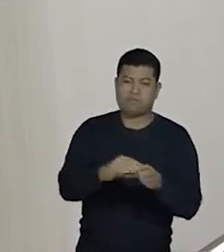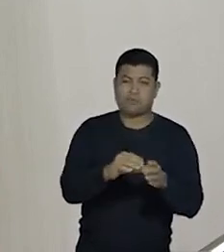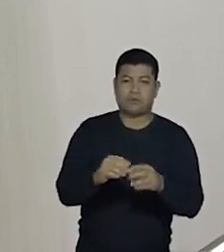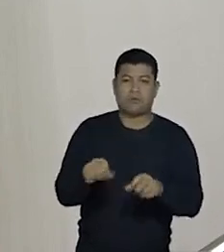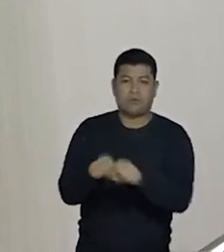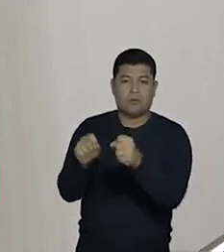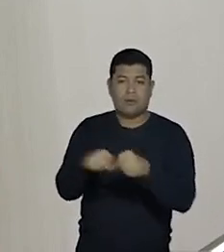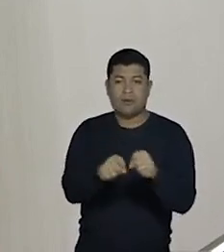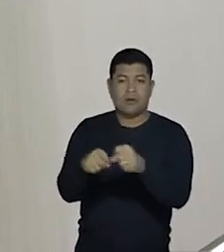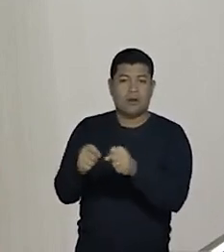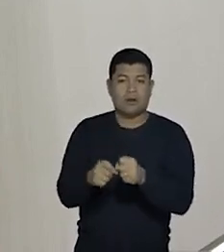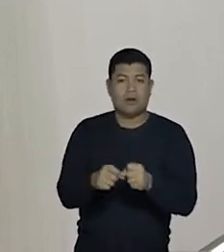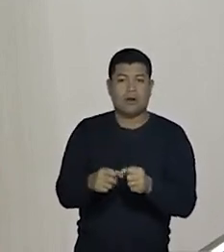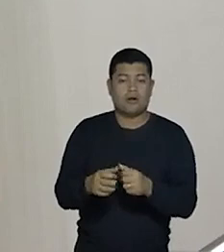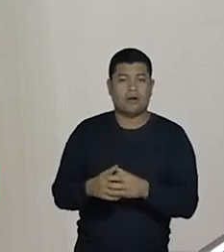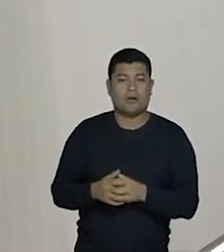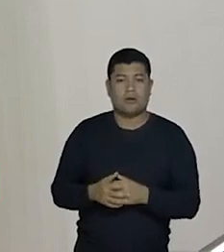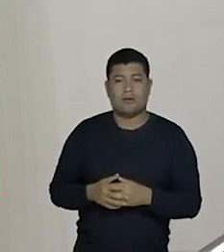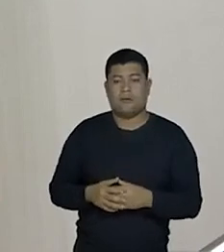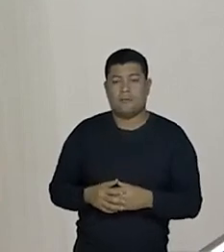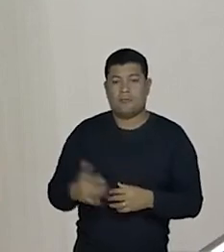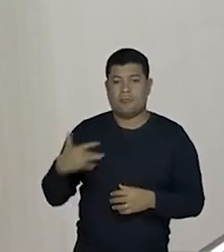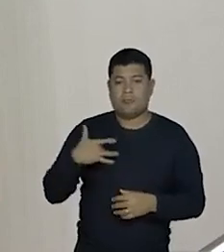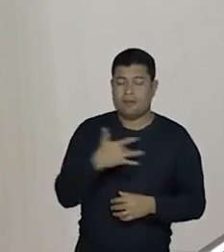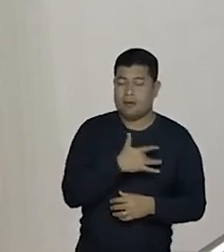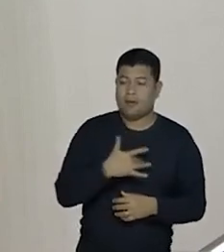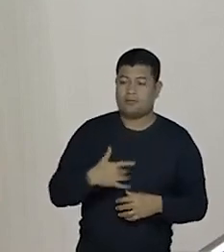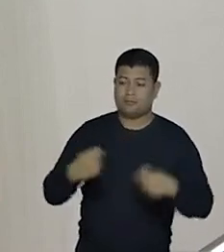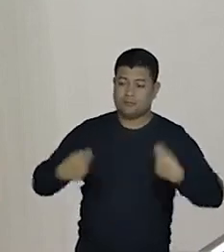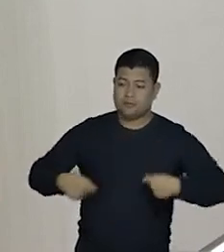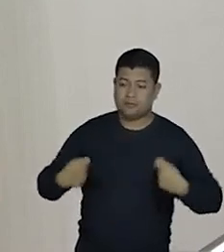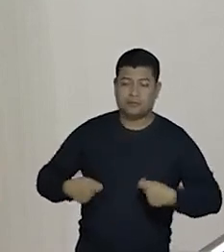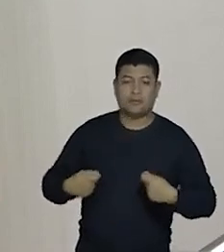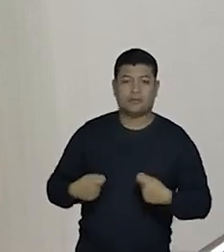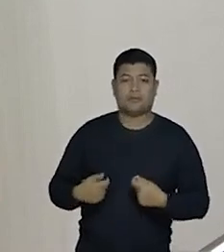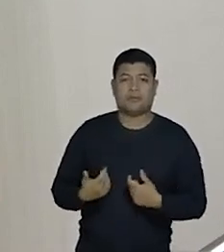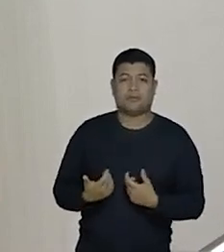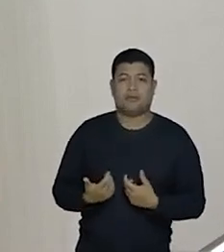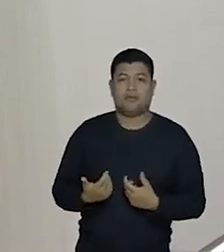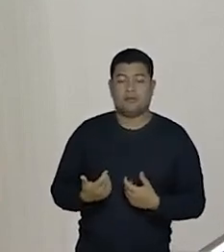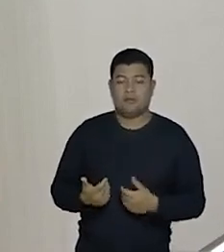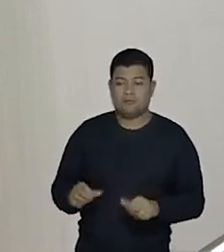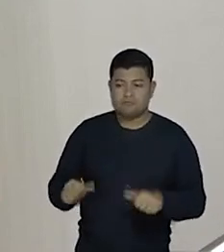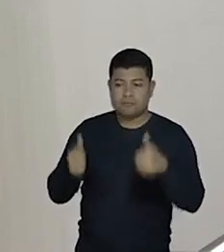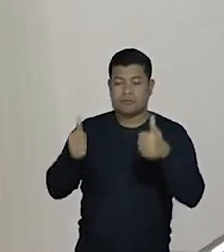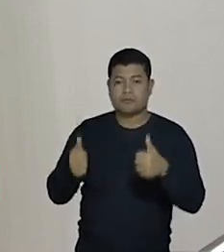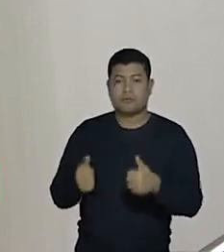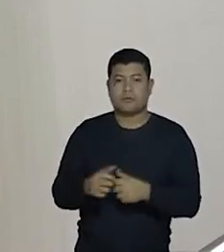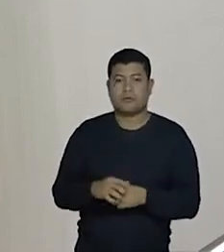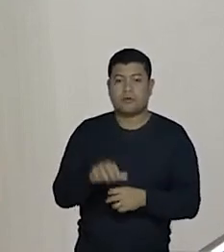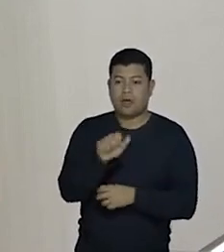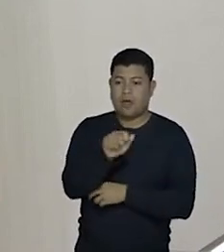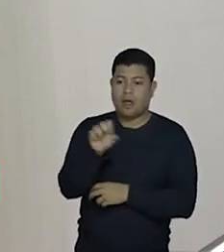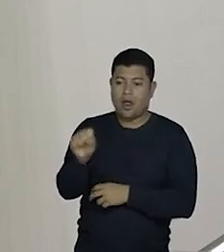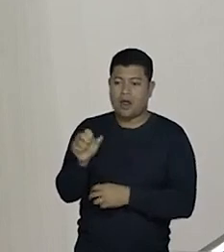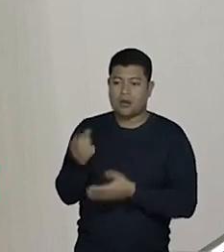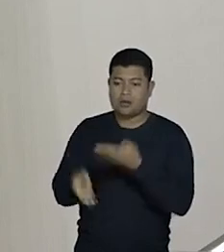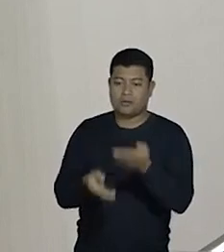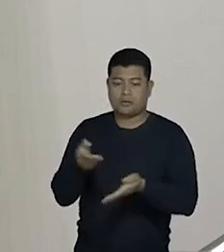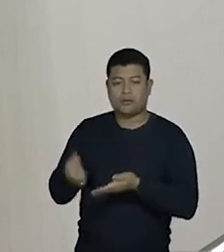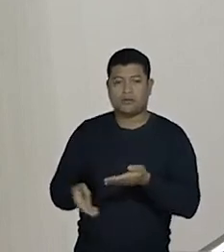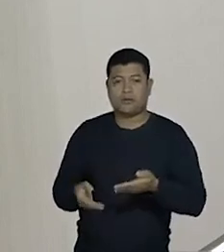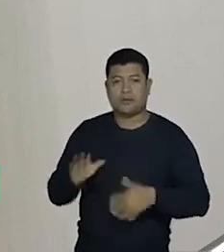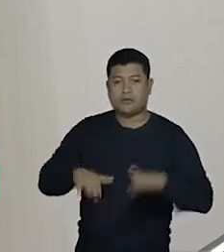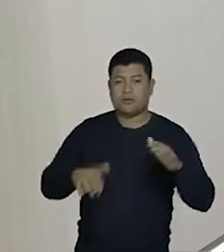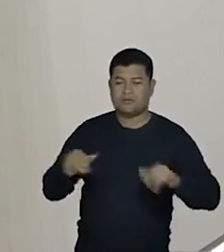precisamos de uma saúde nós precisamos assistente social e muitas vezes a gente sofre muito Por